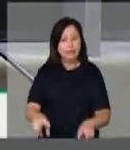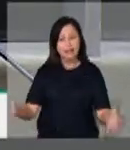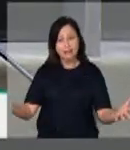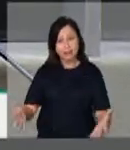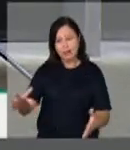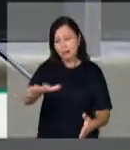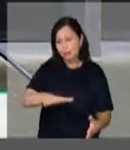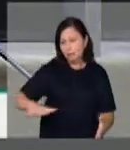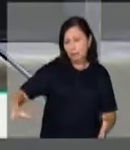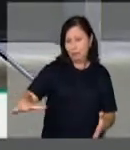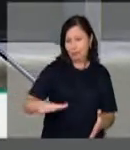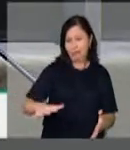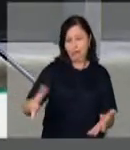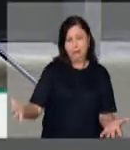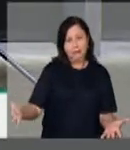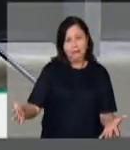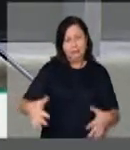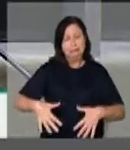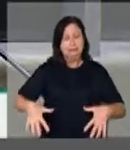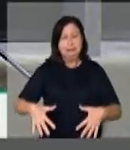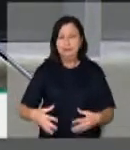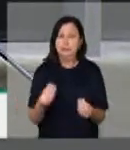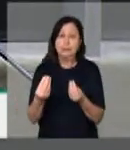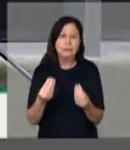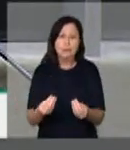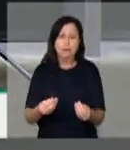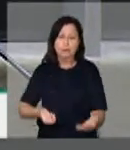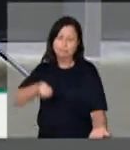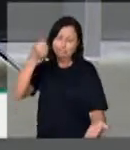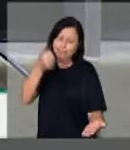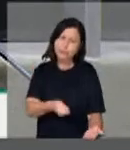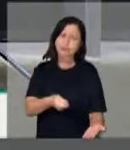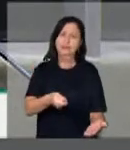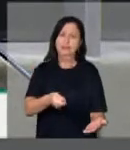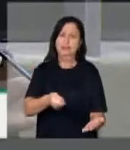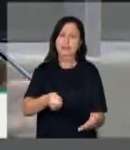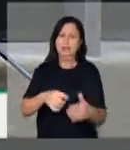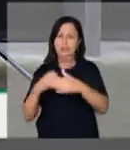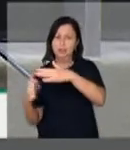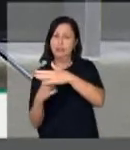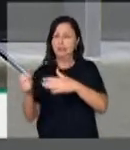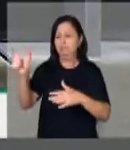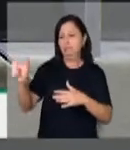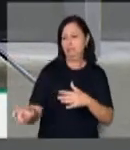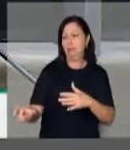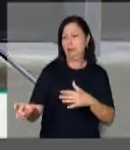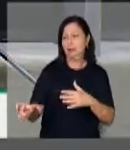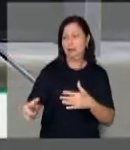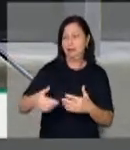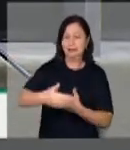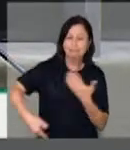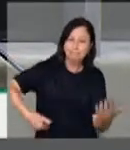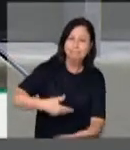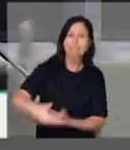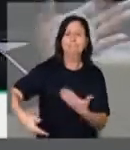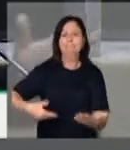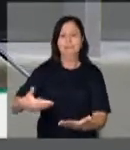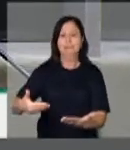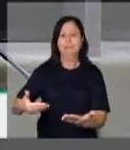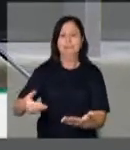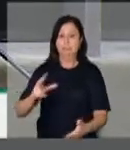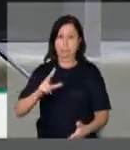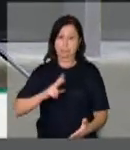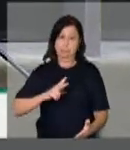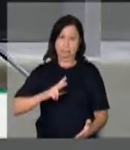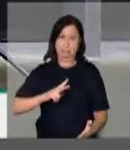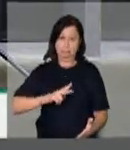atual momento, que é uma tentativa de imposição por parte dos empresários de uma agenda negocial sem